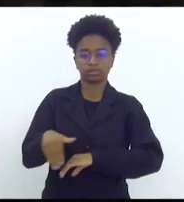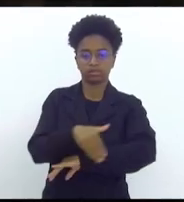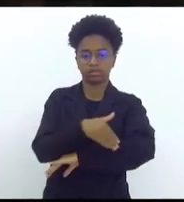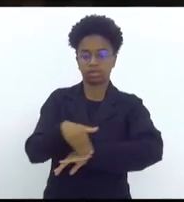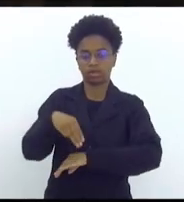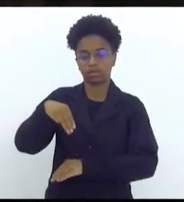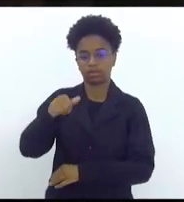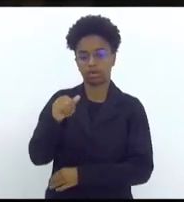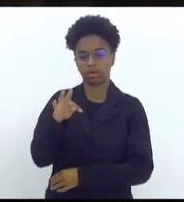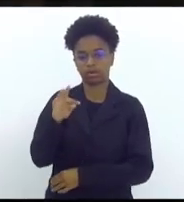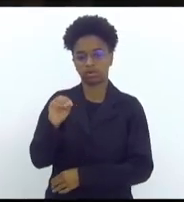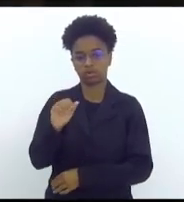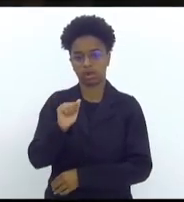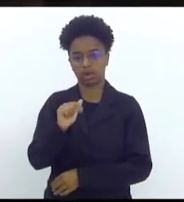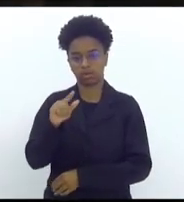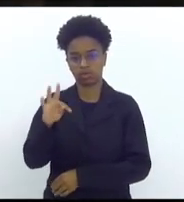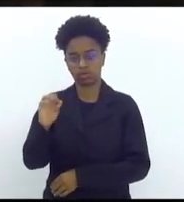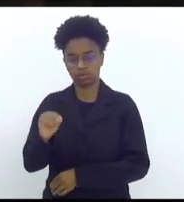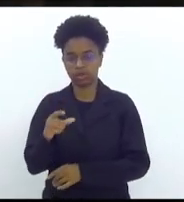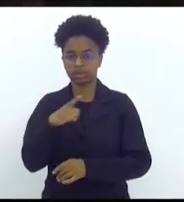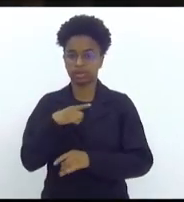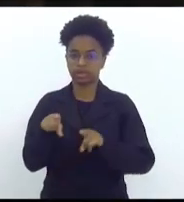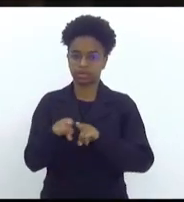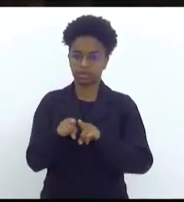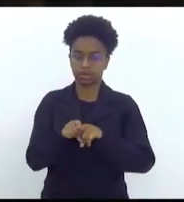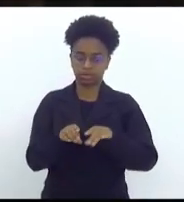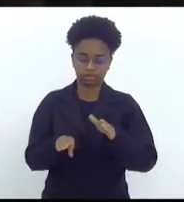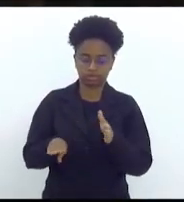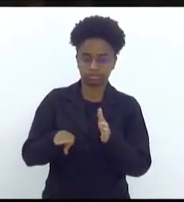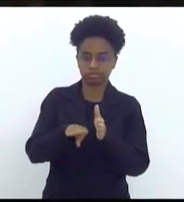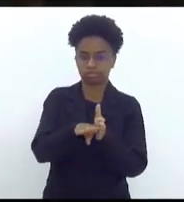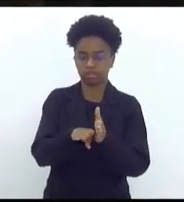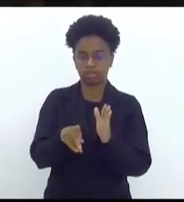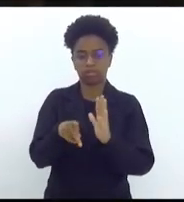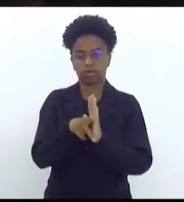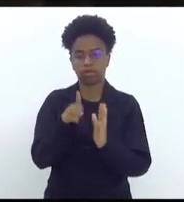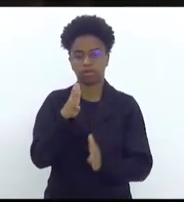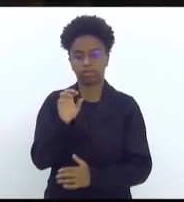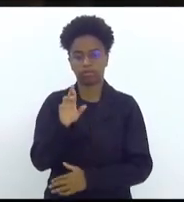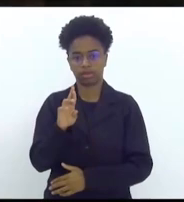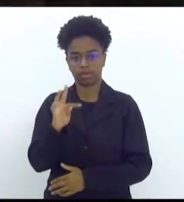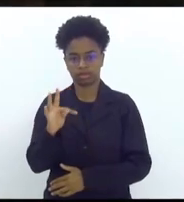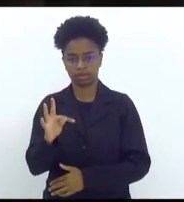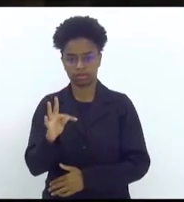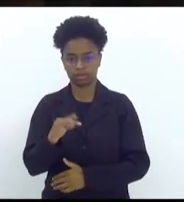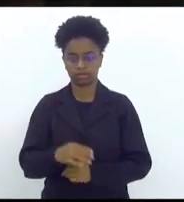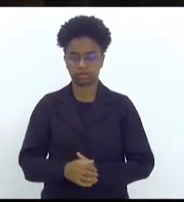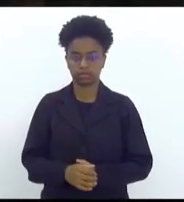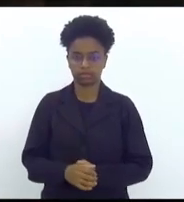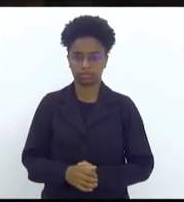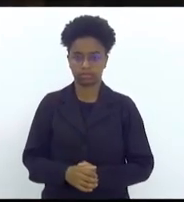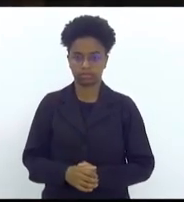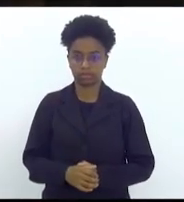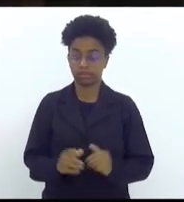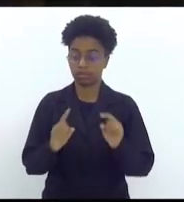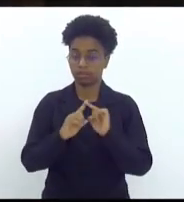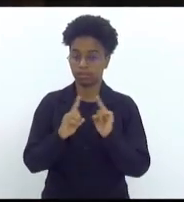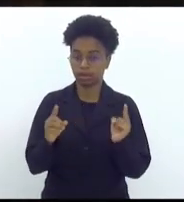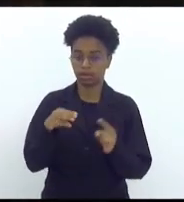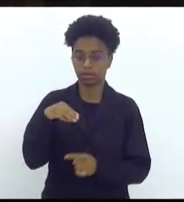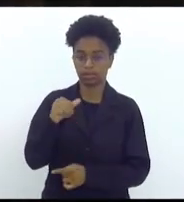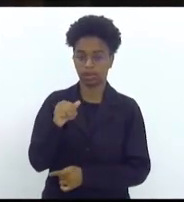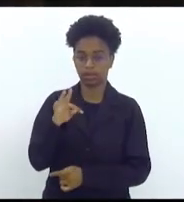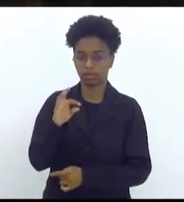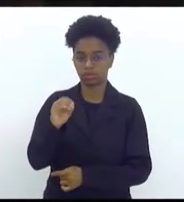uma estação de integração é com BRT mas quando você pega Mato Alto e